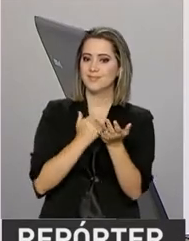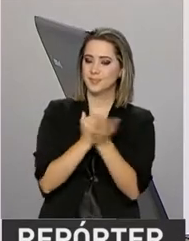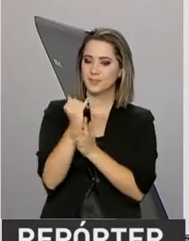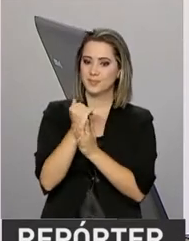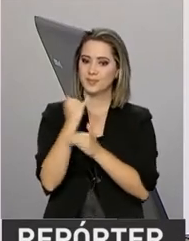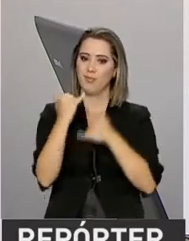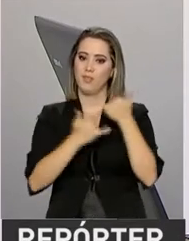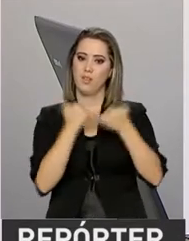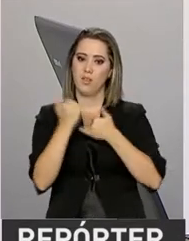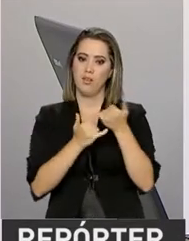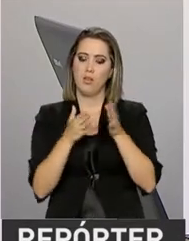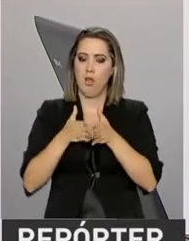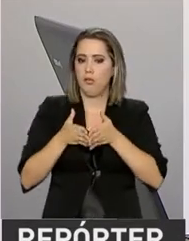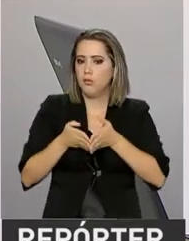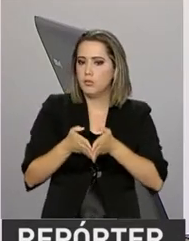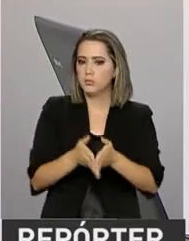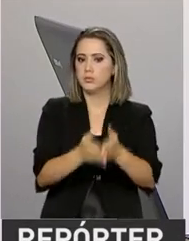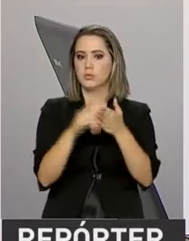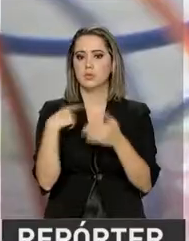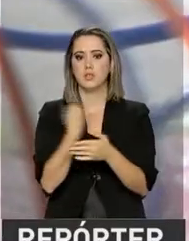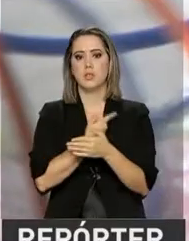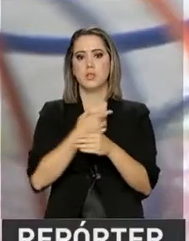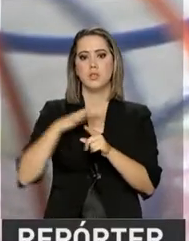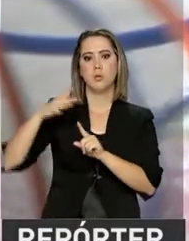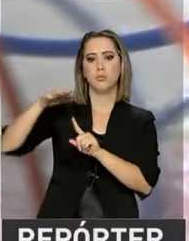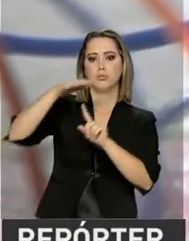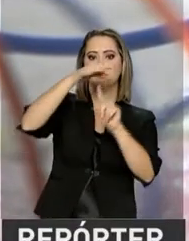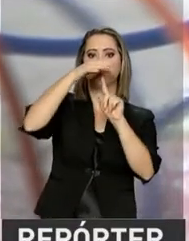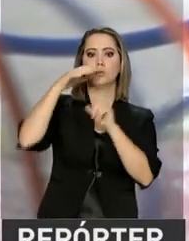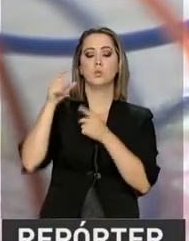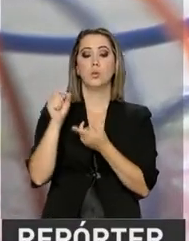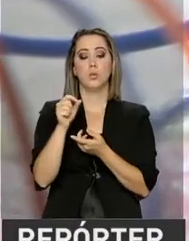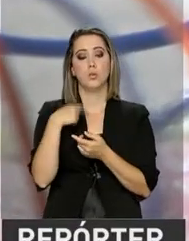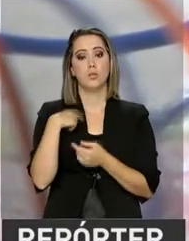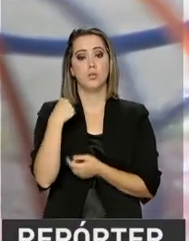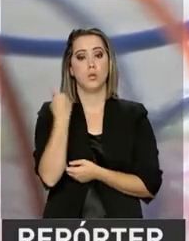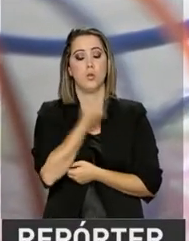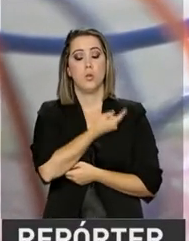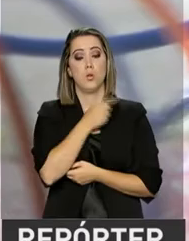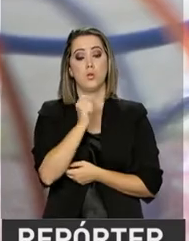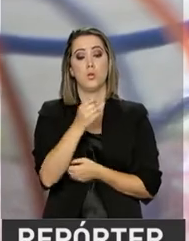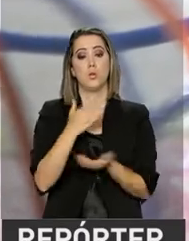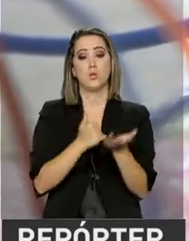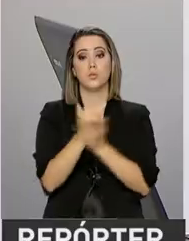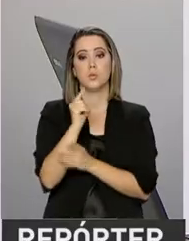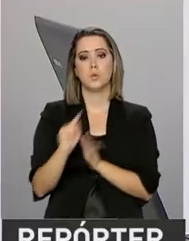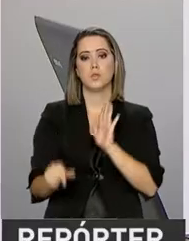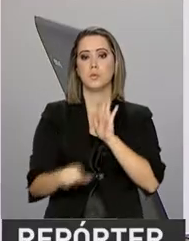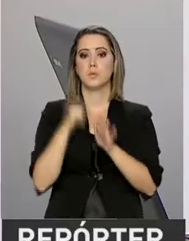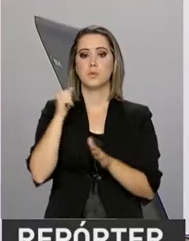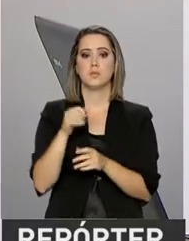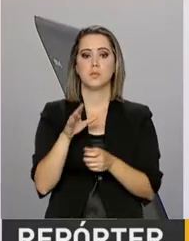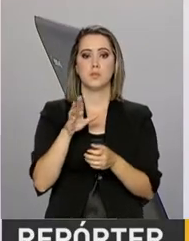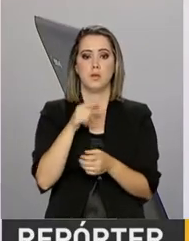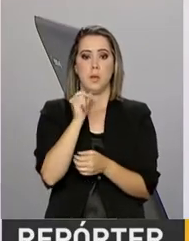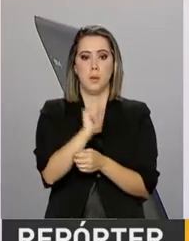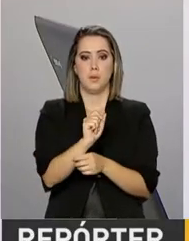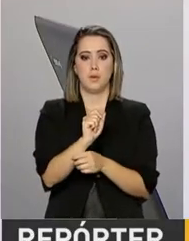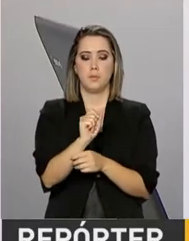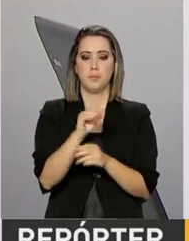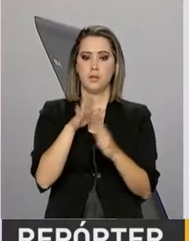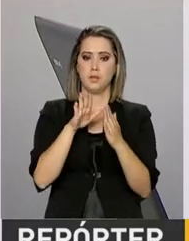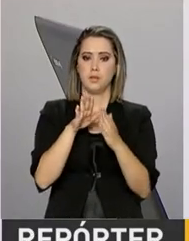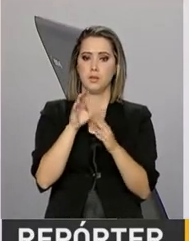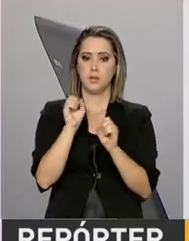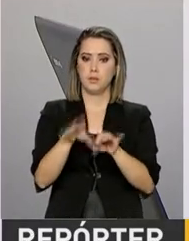navio, aí era a gente que queria fazer drone, que não sei o quê. Tudo começou com essa aula. A gente teve uma primeira aula de robótica, o professor deu uma introdução básica do que